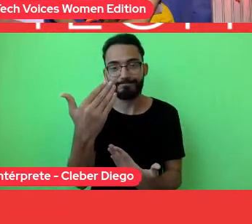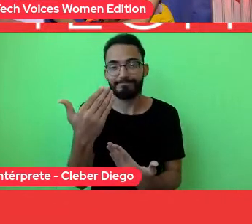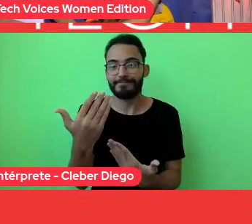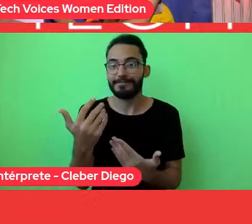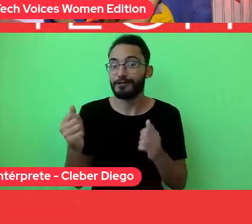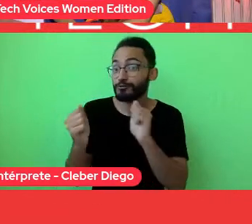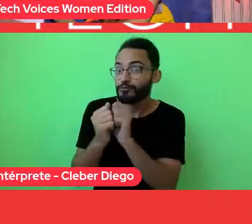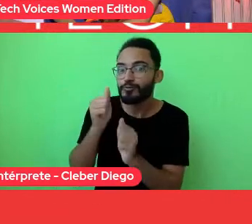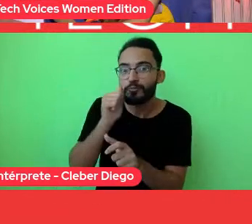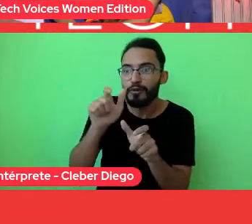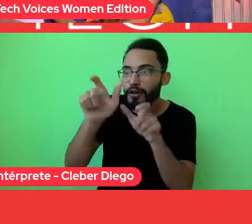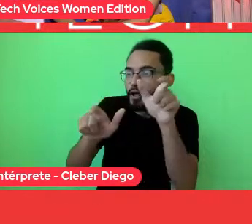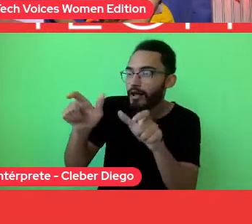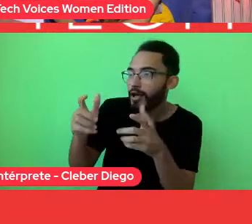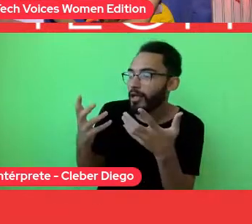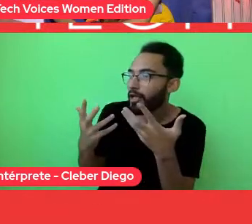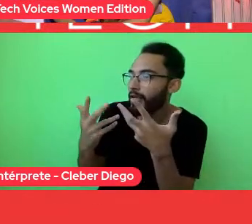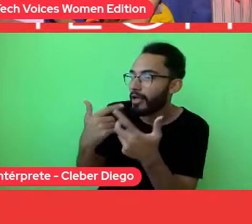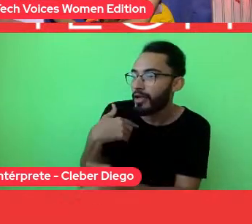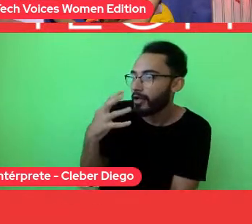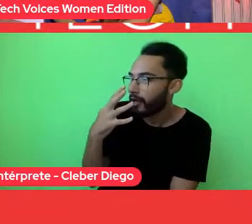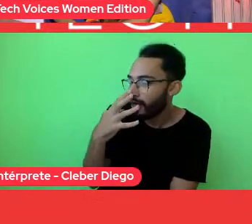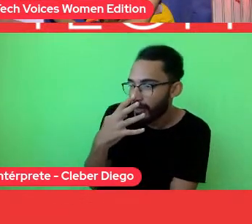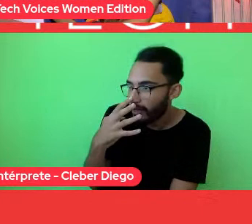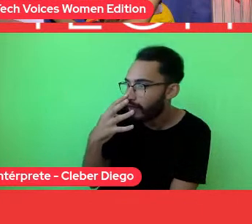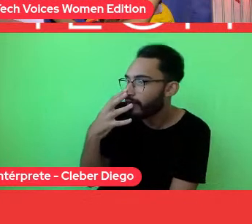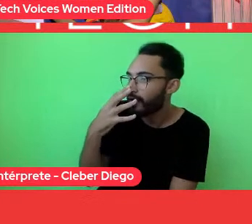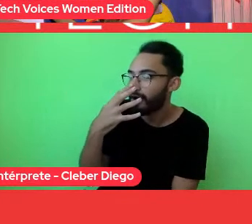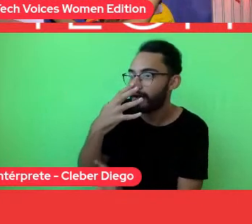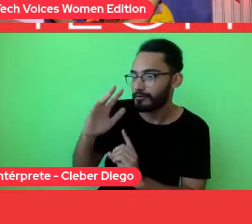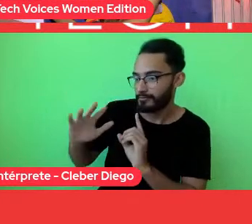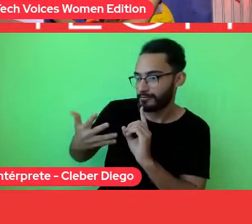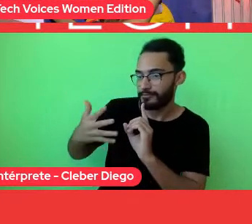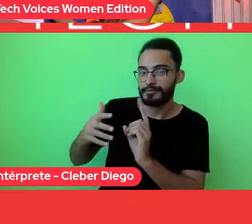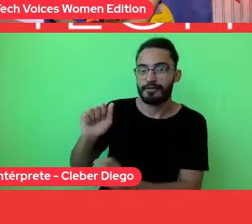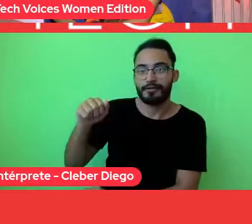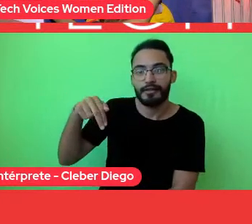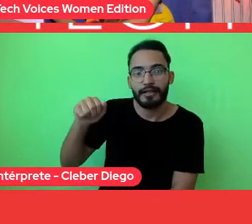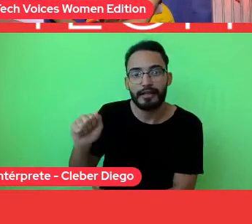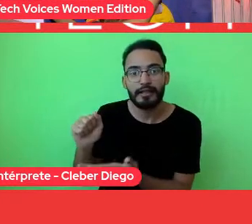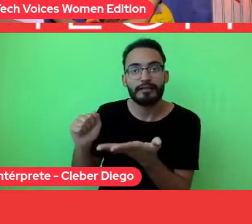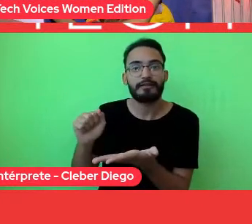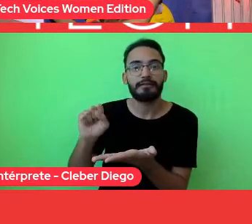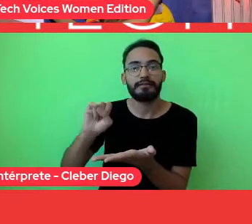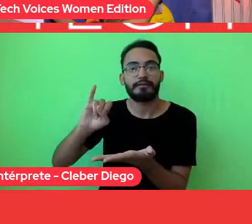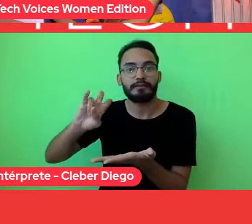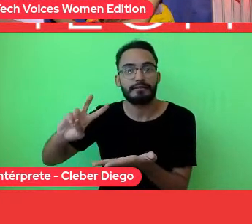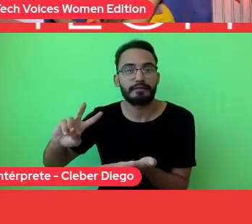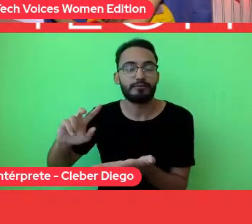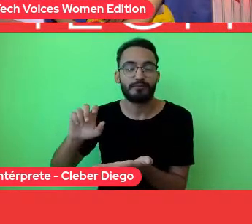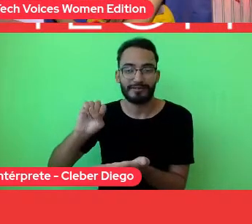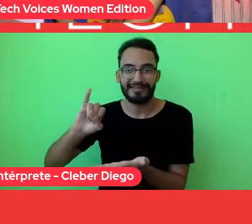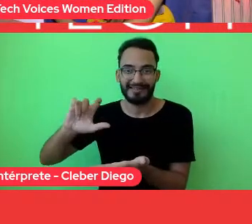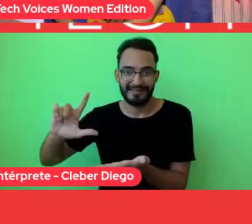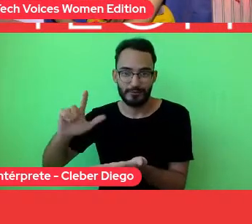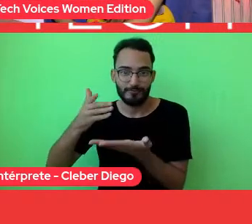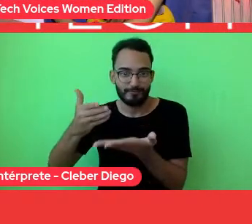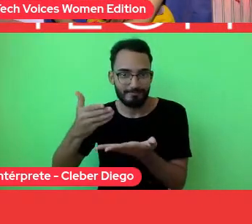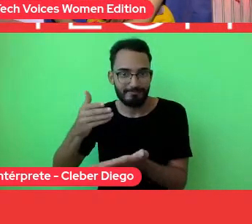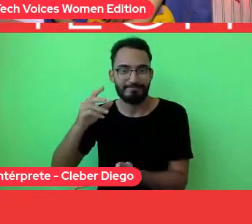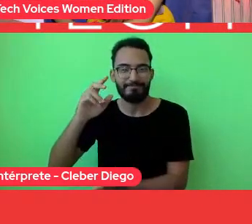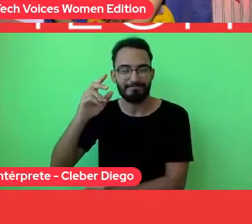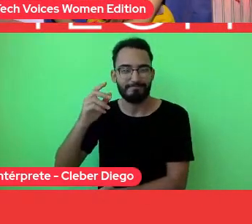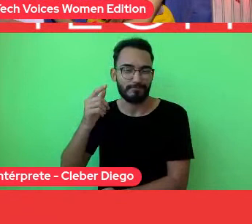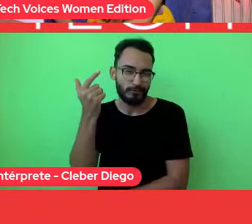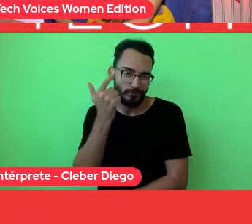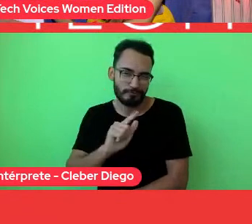mulheres incríveis que eu tanto admiro, que tanto me inspiram na carreira, Ana, Márcia, Sil, obrigada pelo convite nesse painel. Sou uma